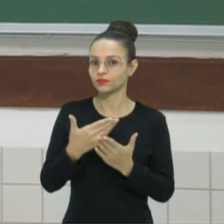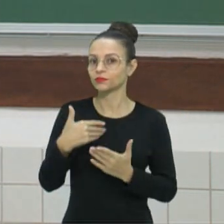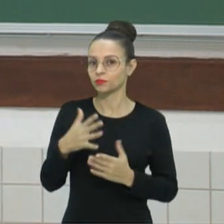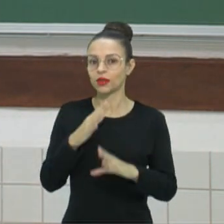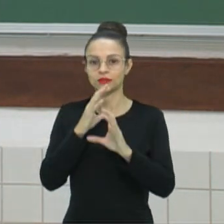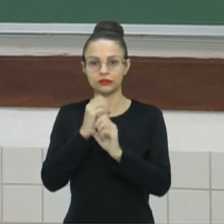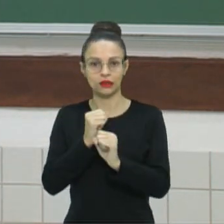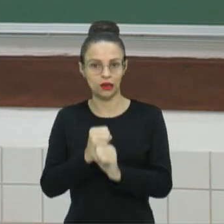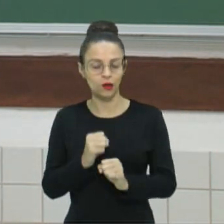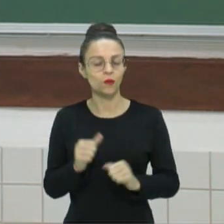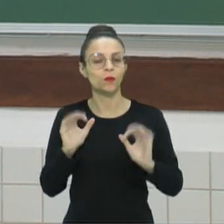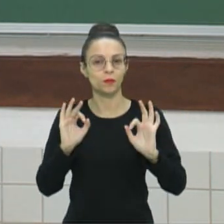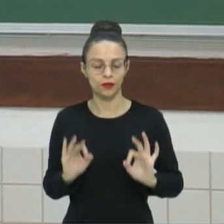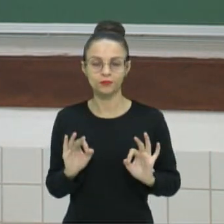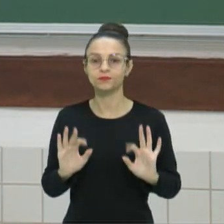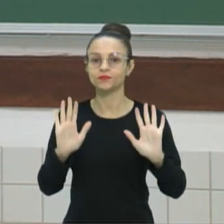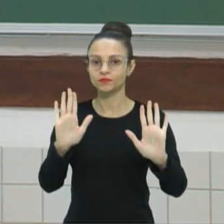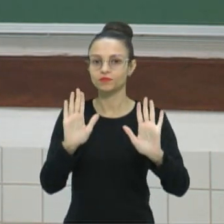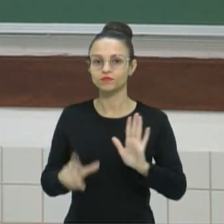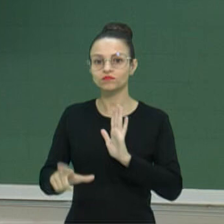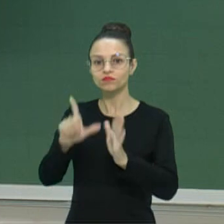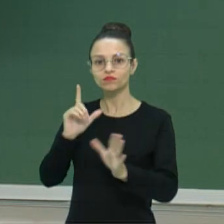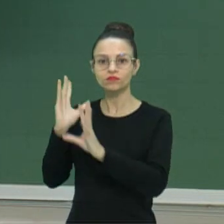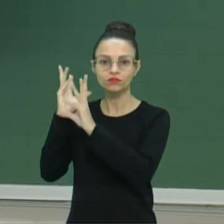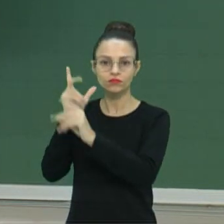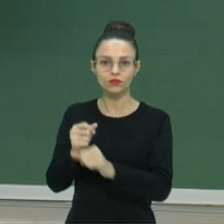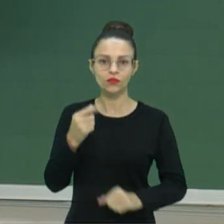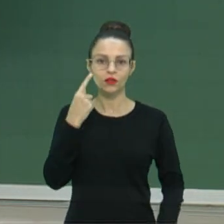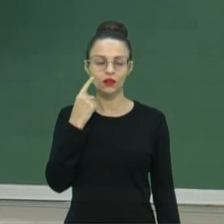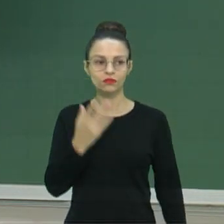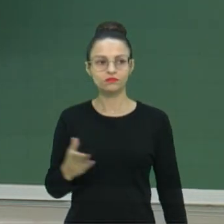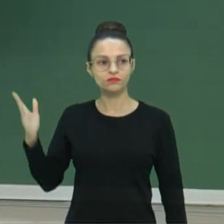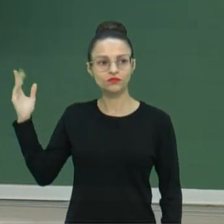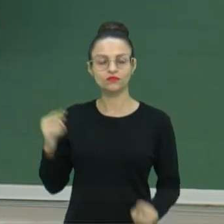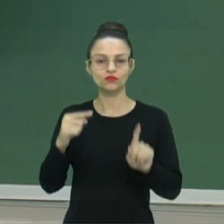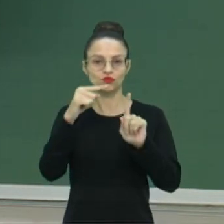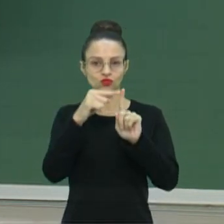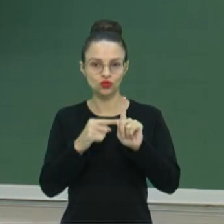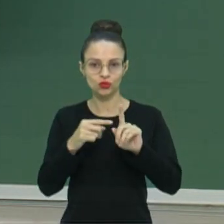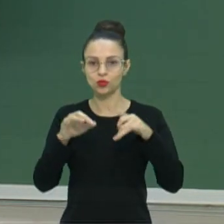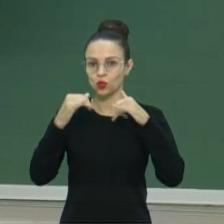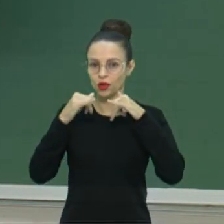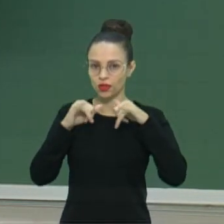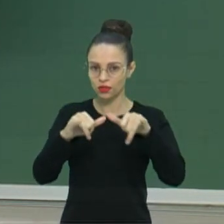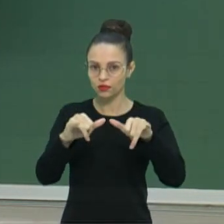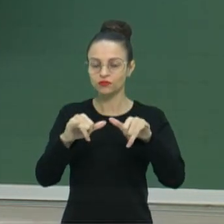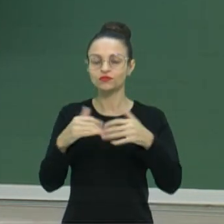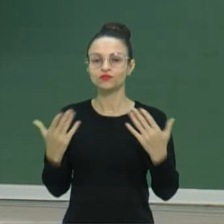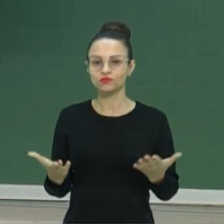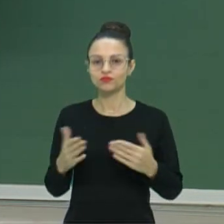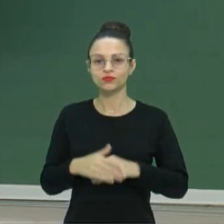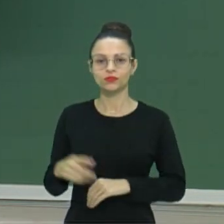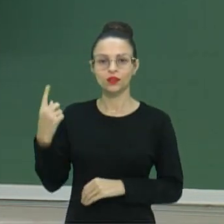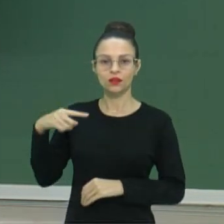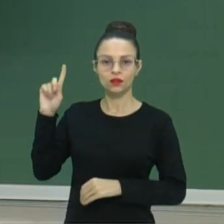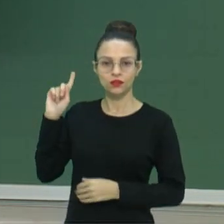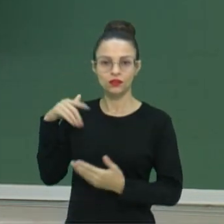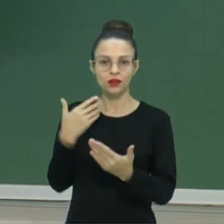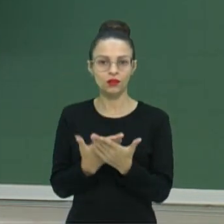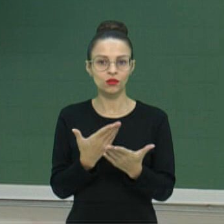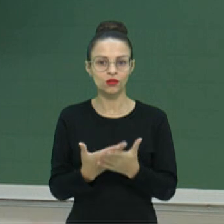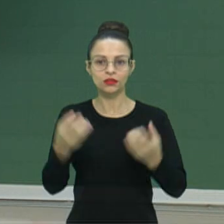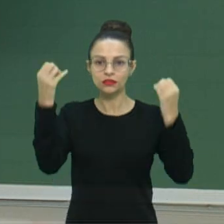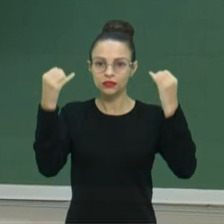pegada mesmo. Então, antes disso, tá, gente? Vamos fazer uma retomada aqui com relação aos tipos de energia e tudo mais. Nas aulas anteriores, a gente falou sobre